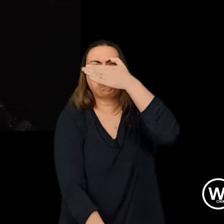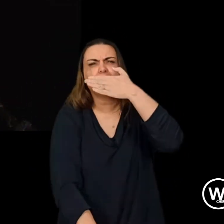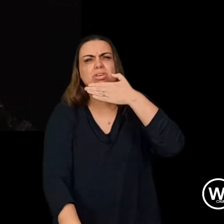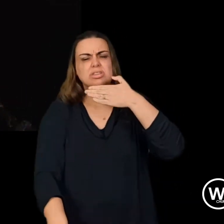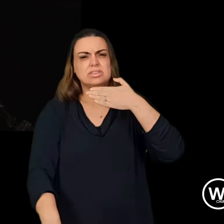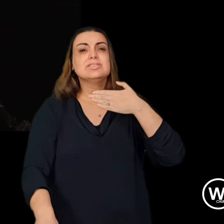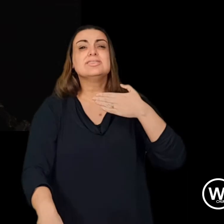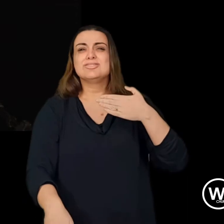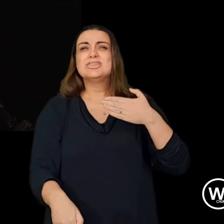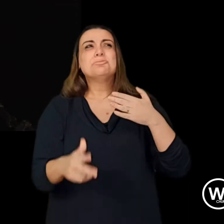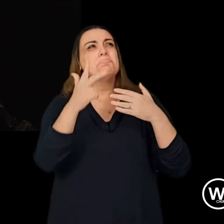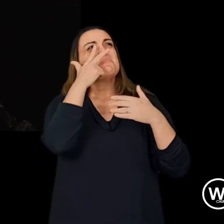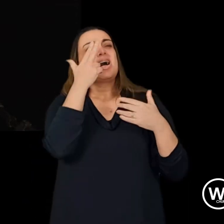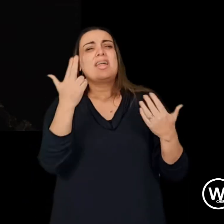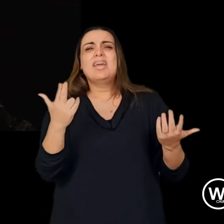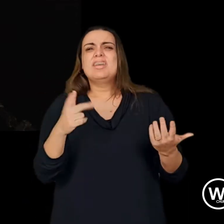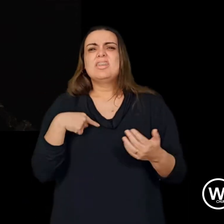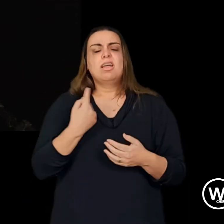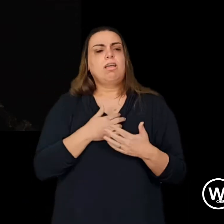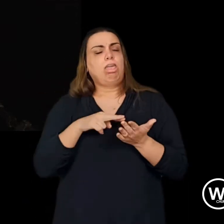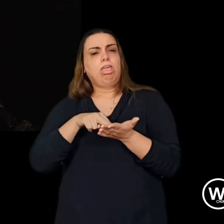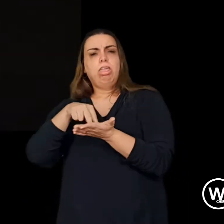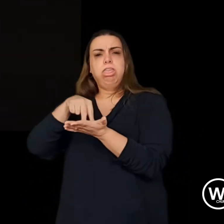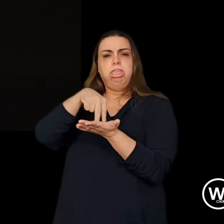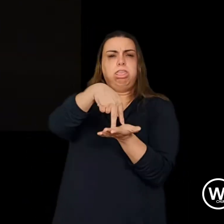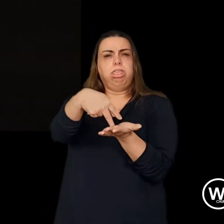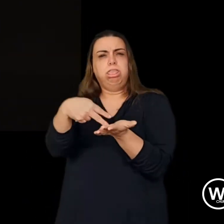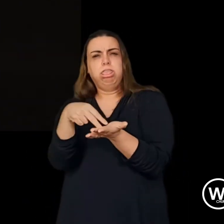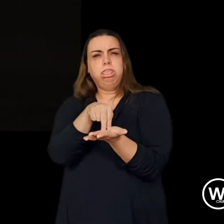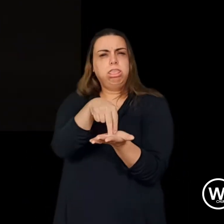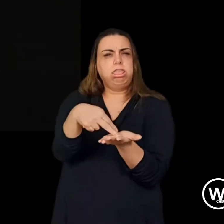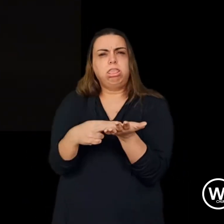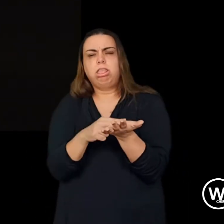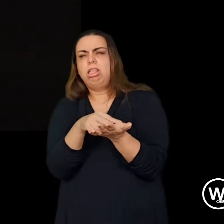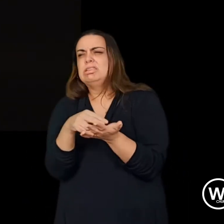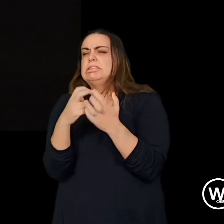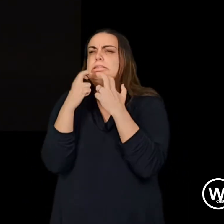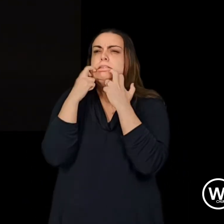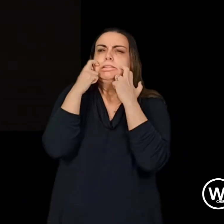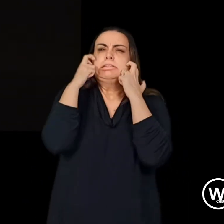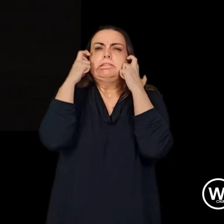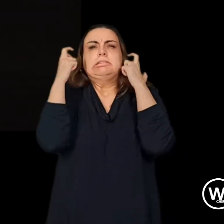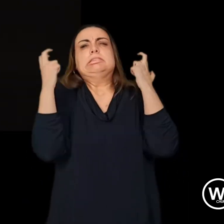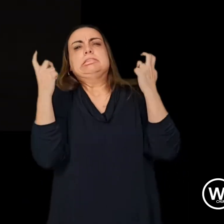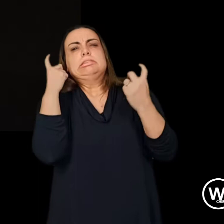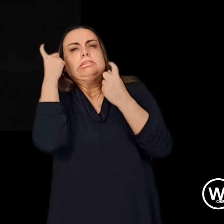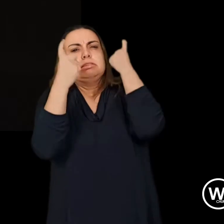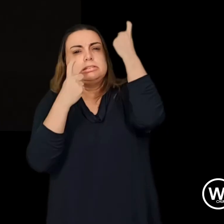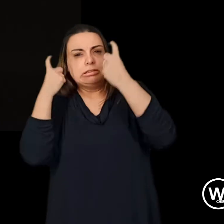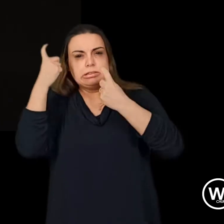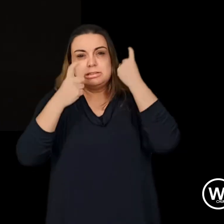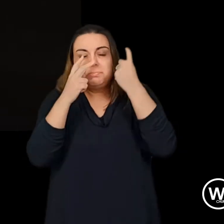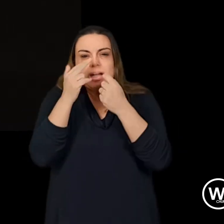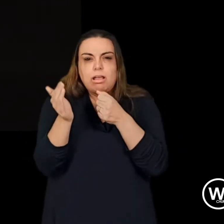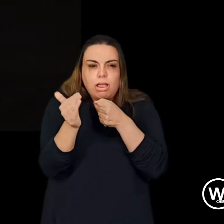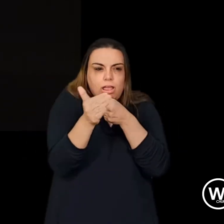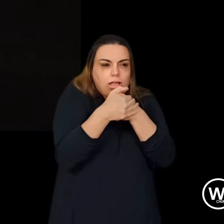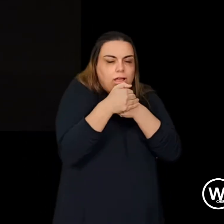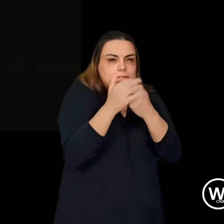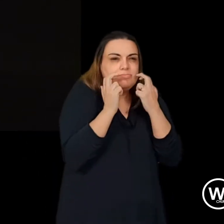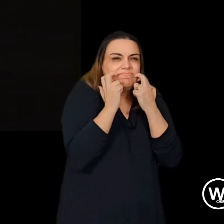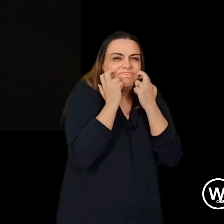de uma forma muito natural uma instabilidade, uma insegurança, gera constrangimento. Naturalmente você quer se